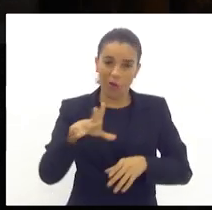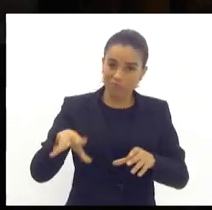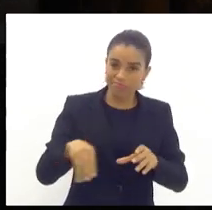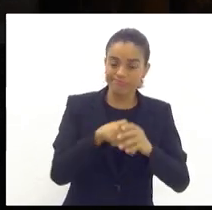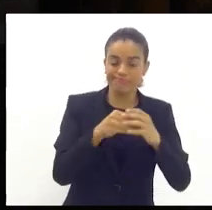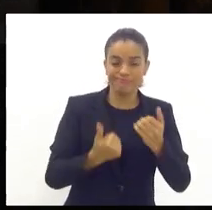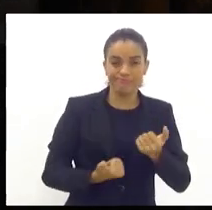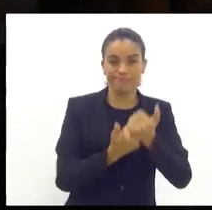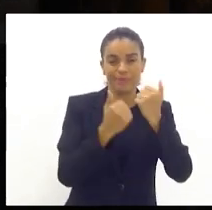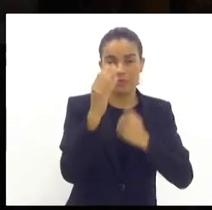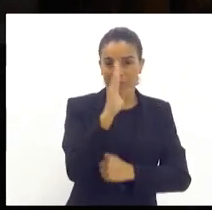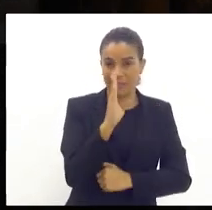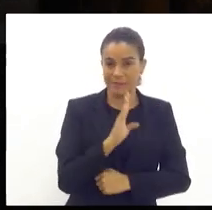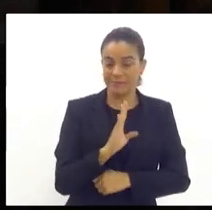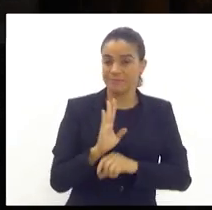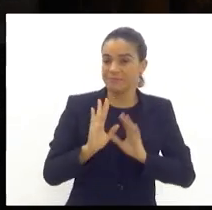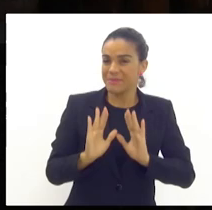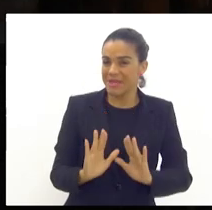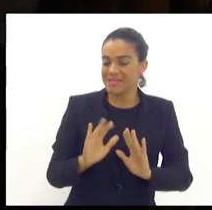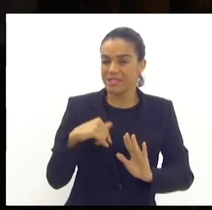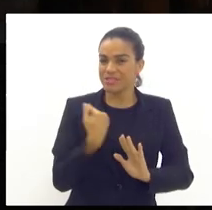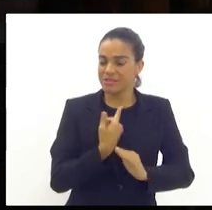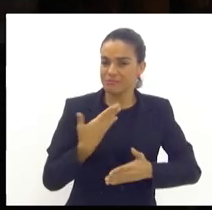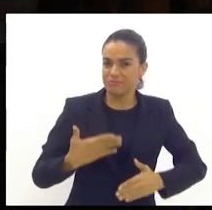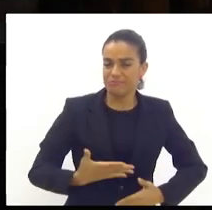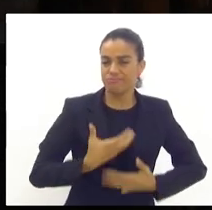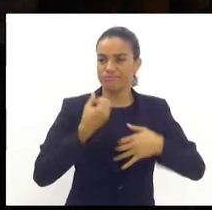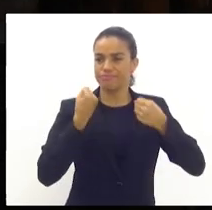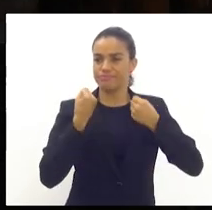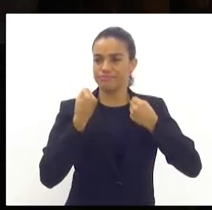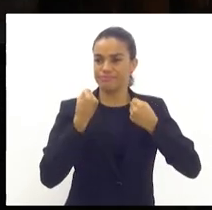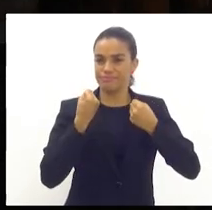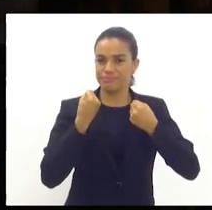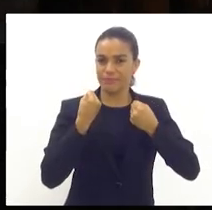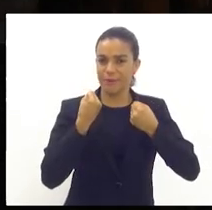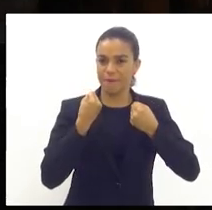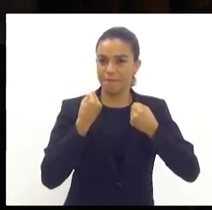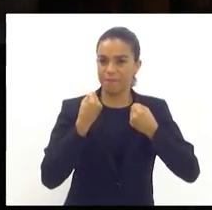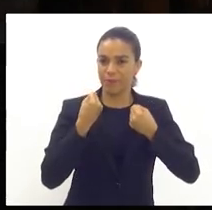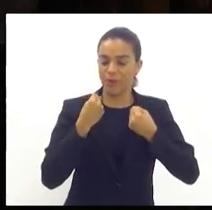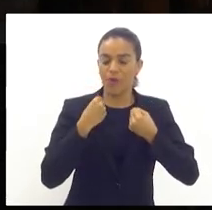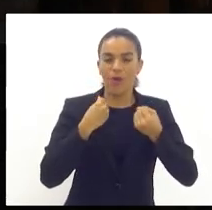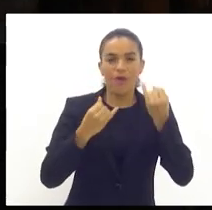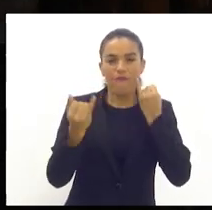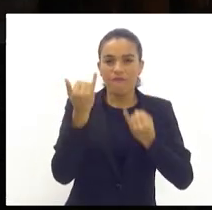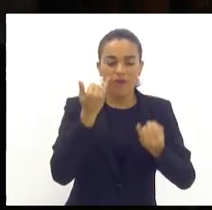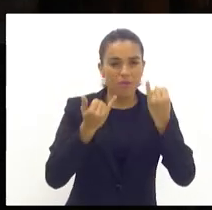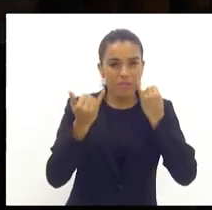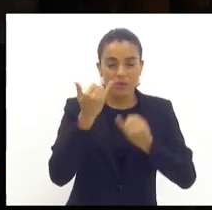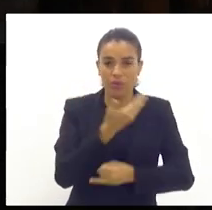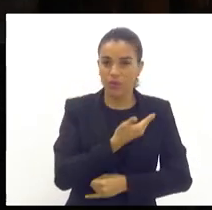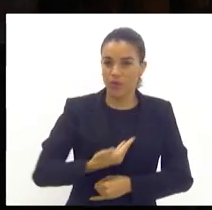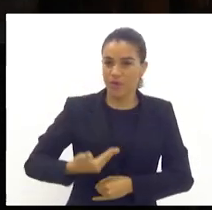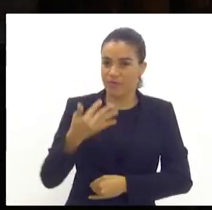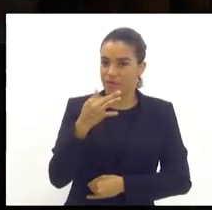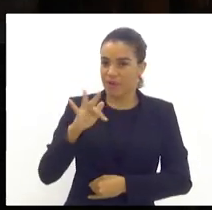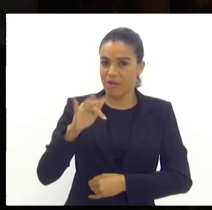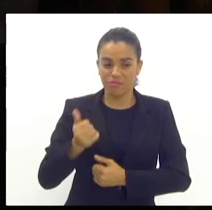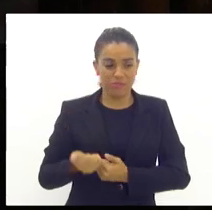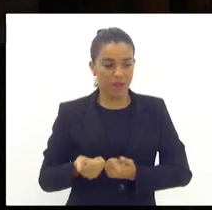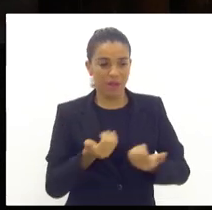país. E a gente é surpreendido agora, há pouco tempo, com a notícia de que o governo federal está